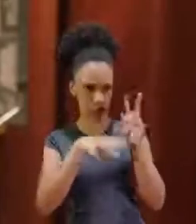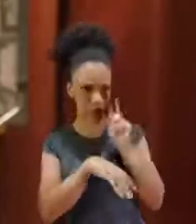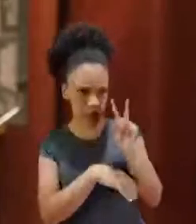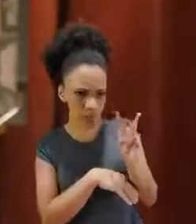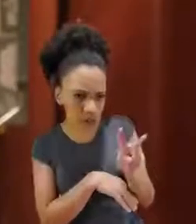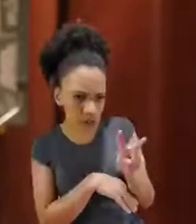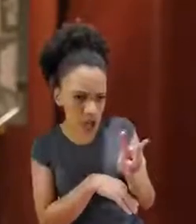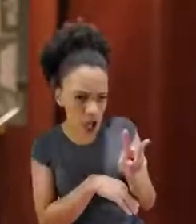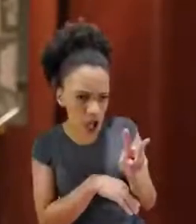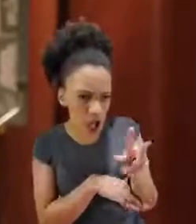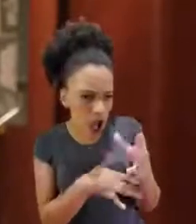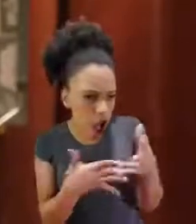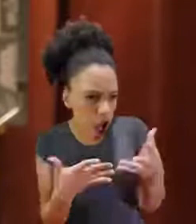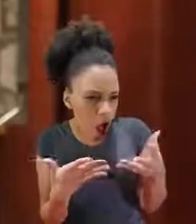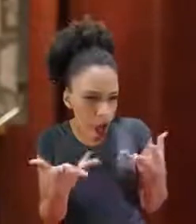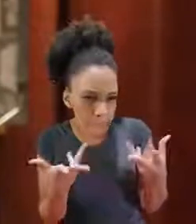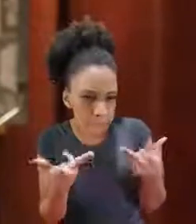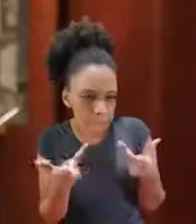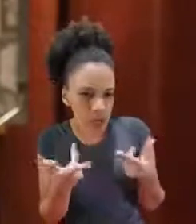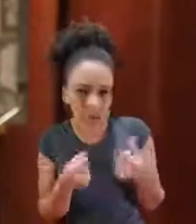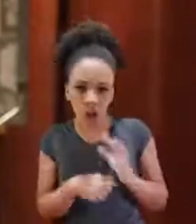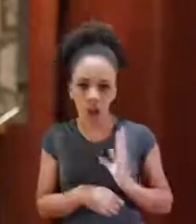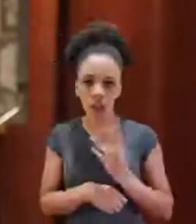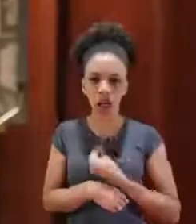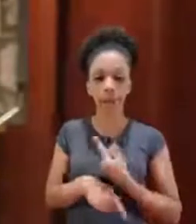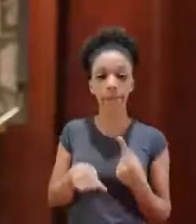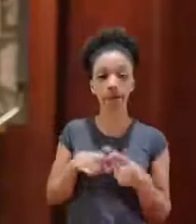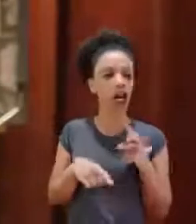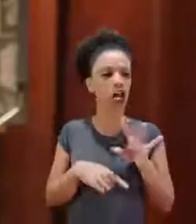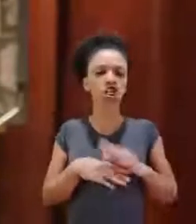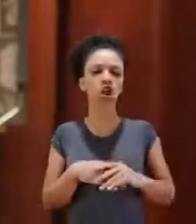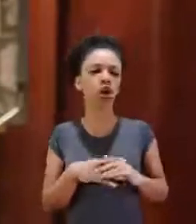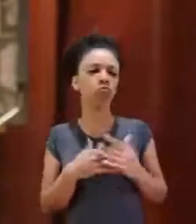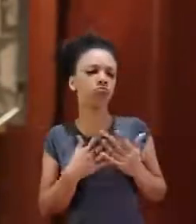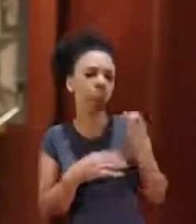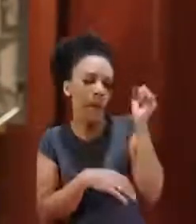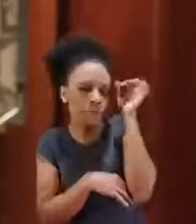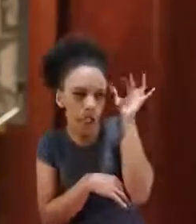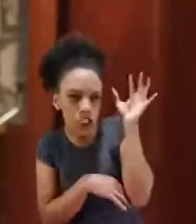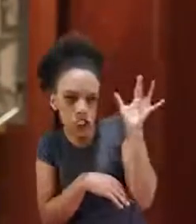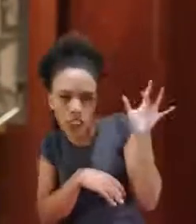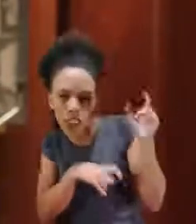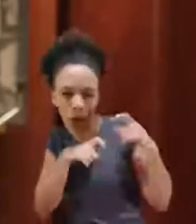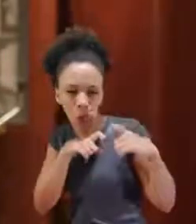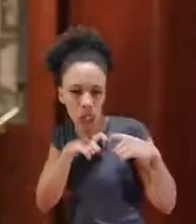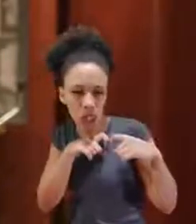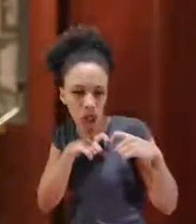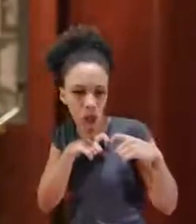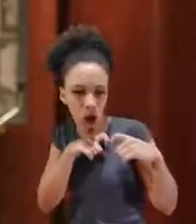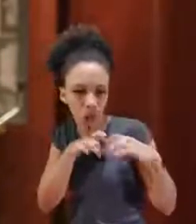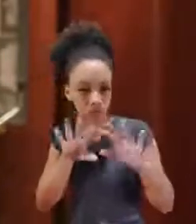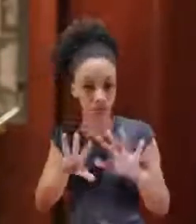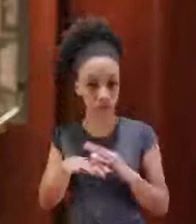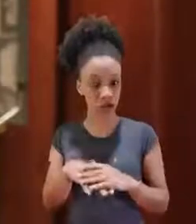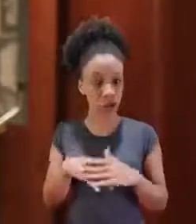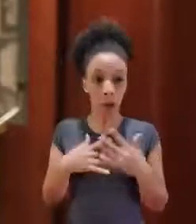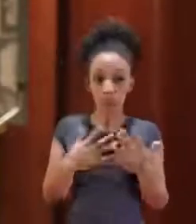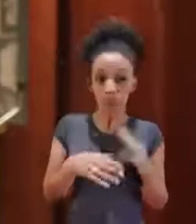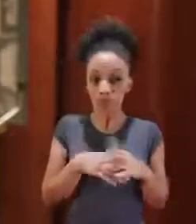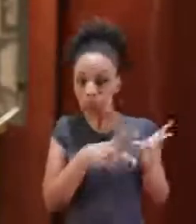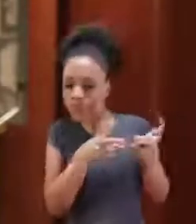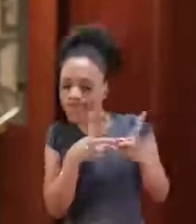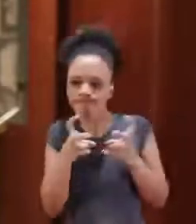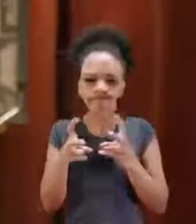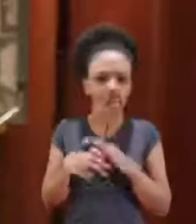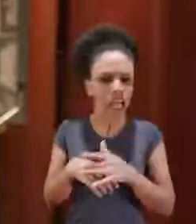e você fazer aquela coisa linda porque travesti antigamente era somente um fim é uma curiosidade mesmo que você não se atrair se